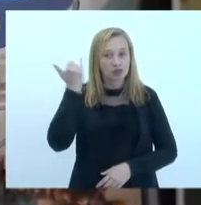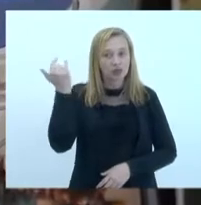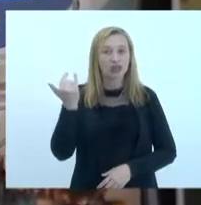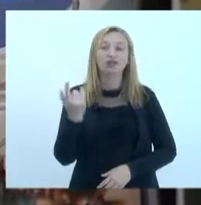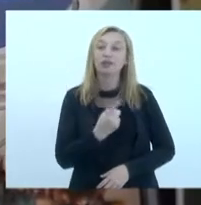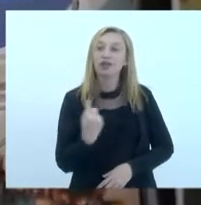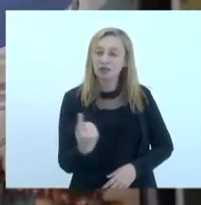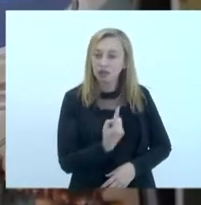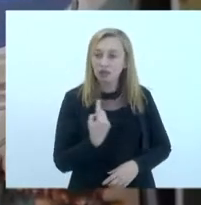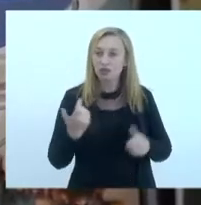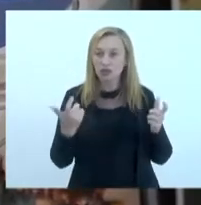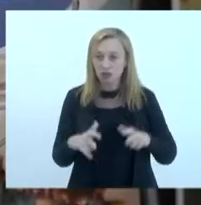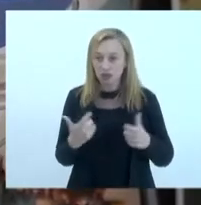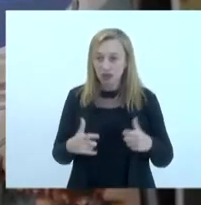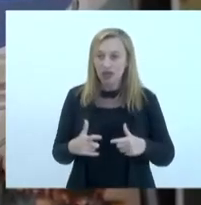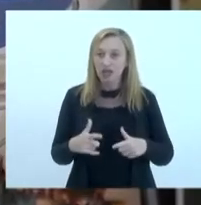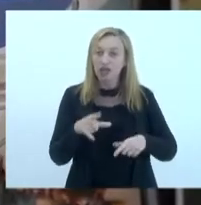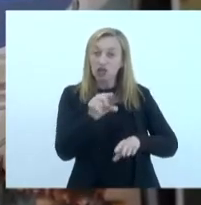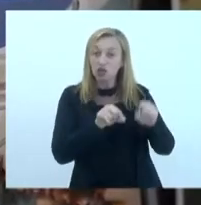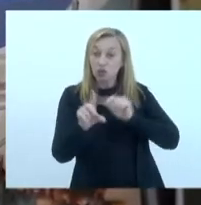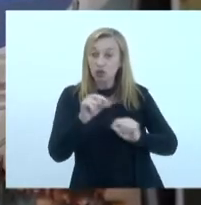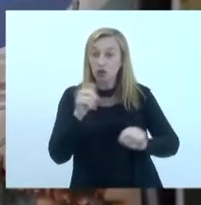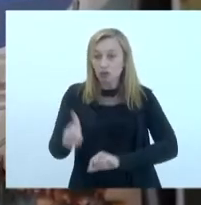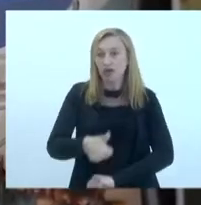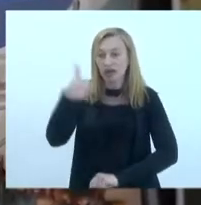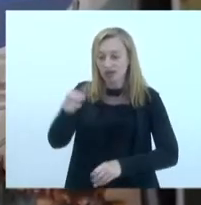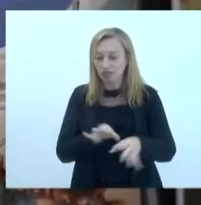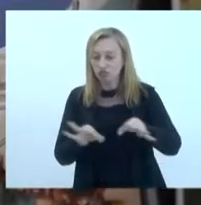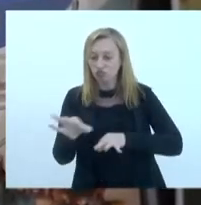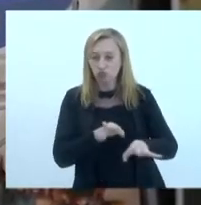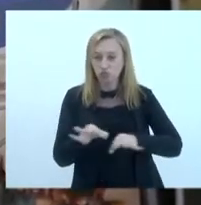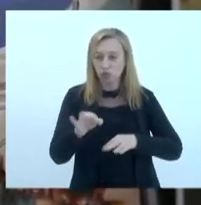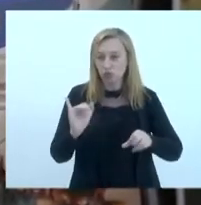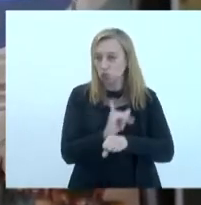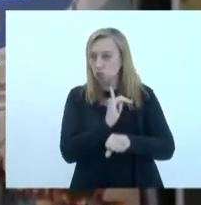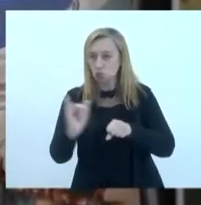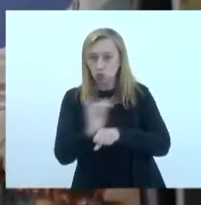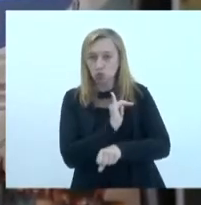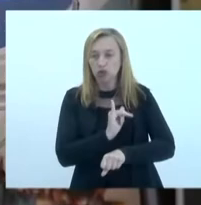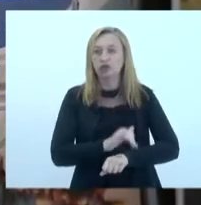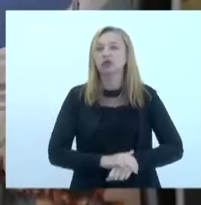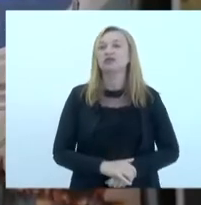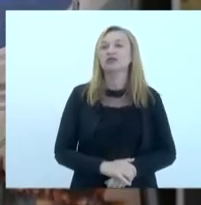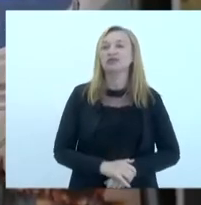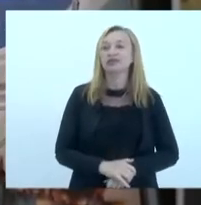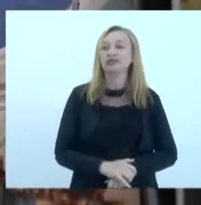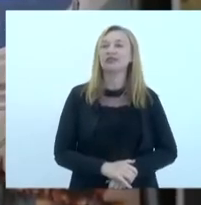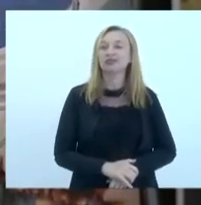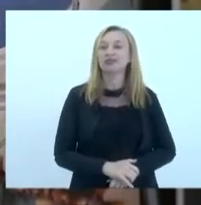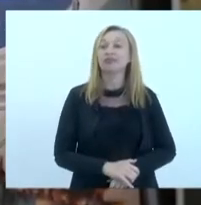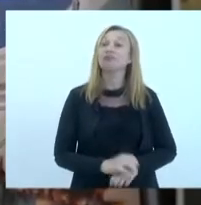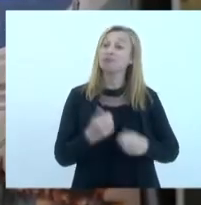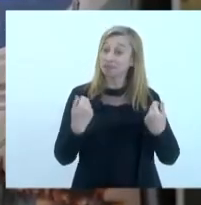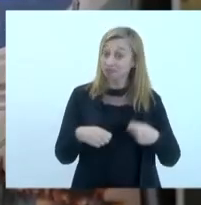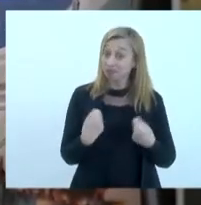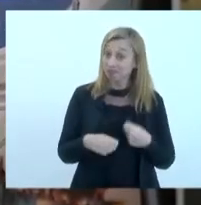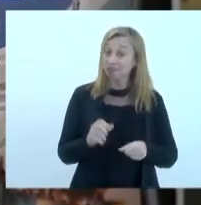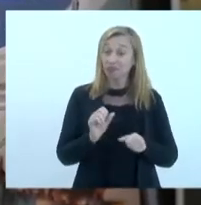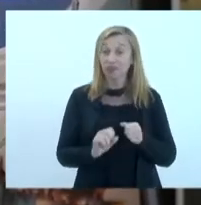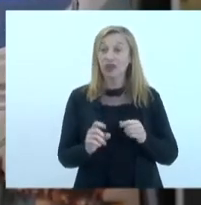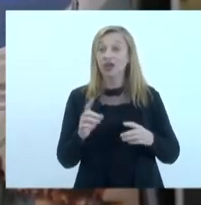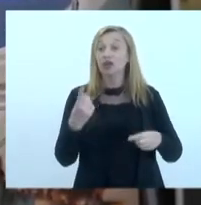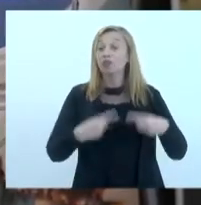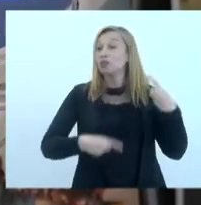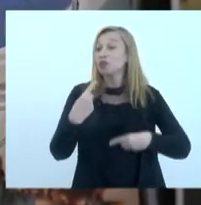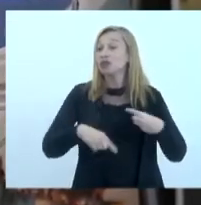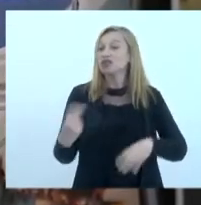nossa região e definir prioridades dentro desse plano estratégico, né? A gente precisa fazer políticas